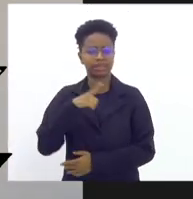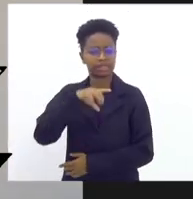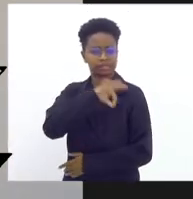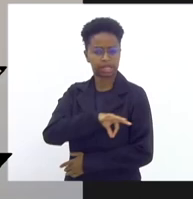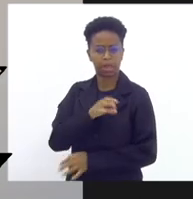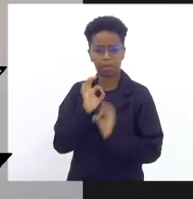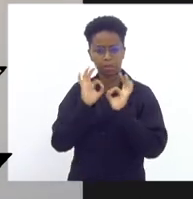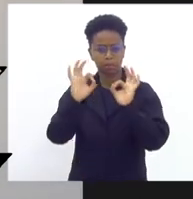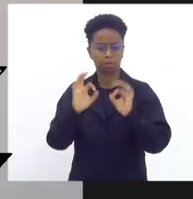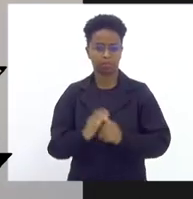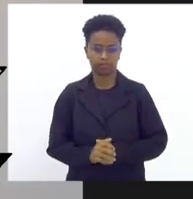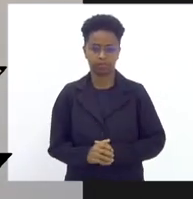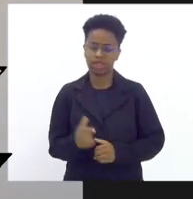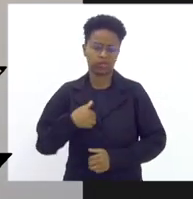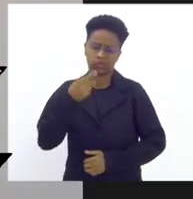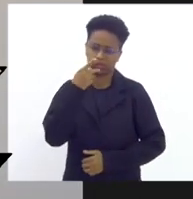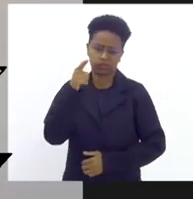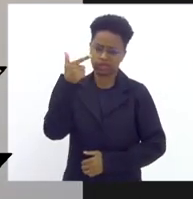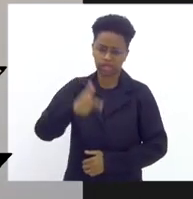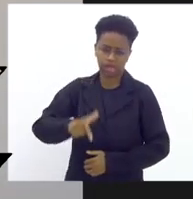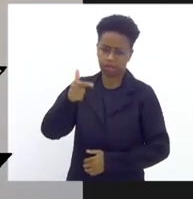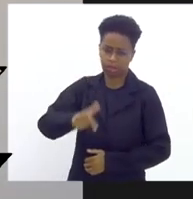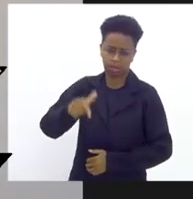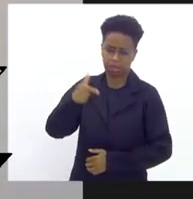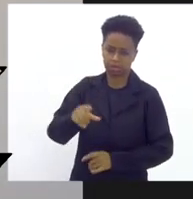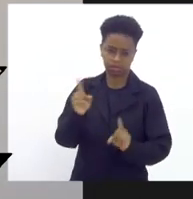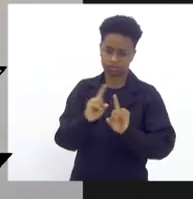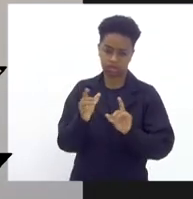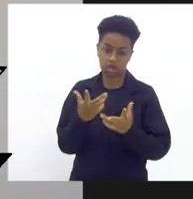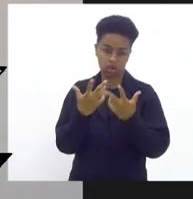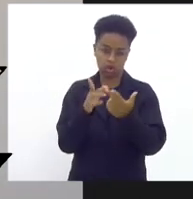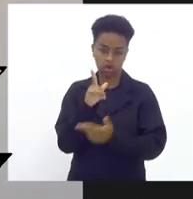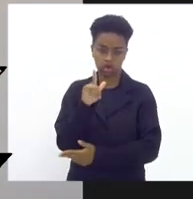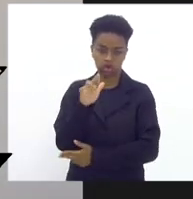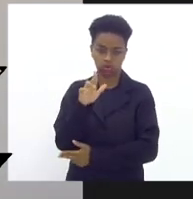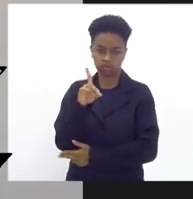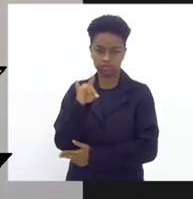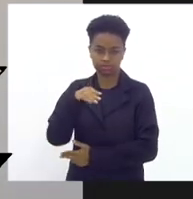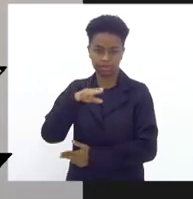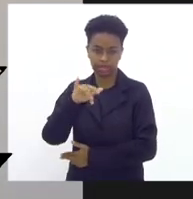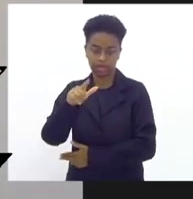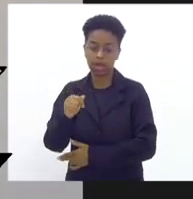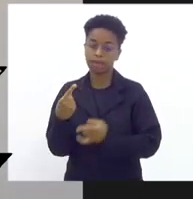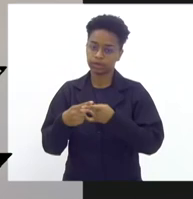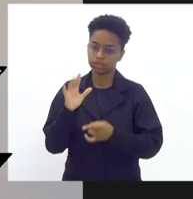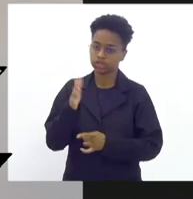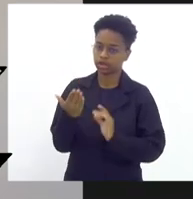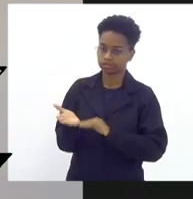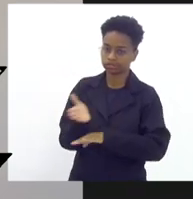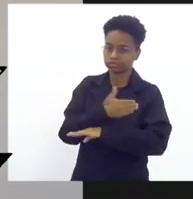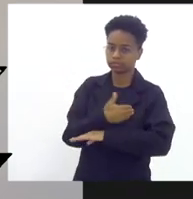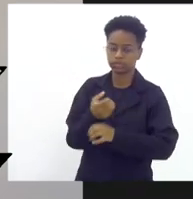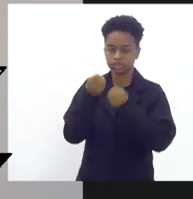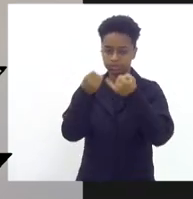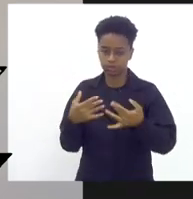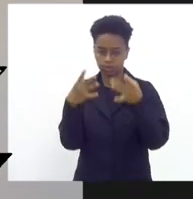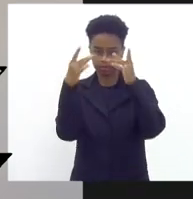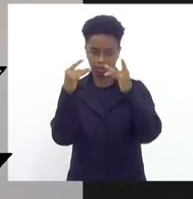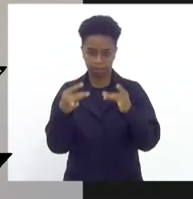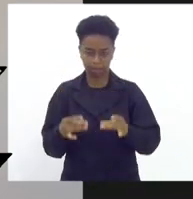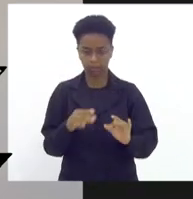eu não vou repetir aqui as siglas da Ludmila né que já né detalhe direitinho